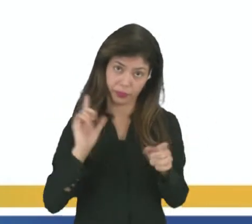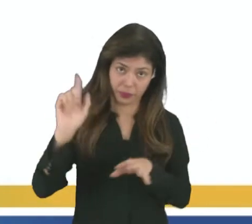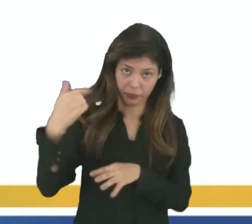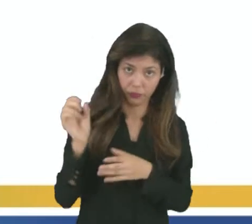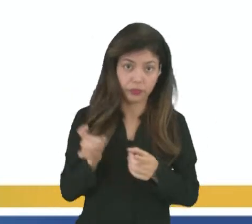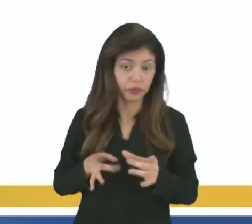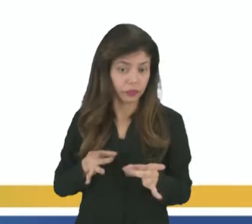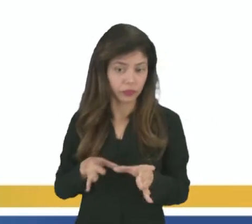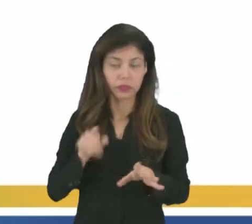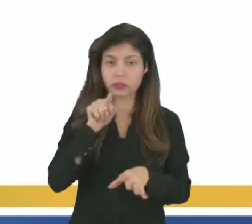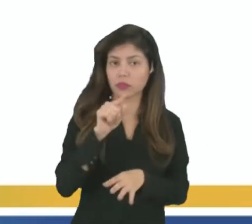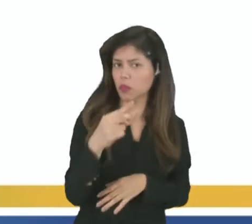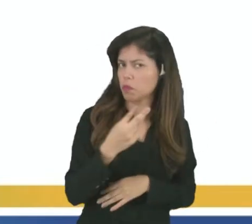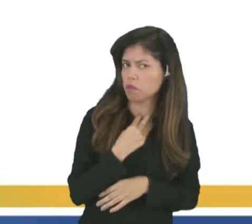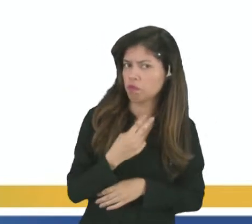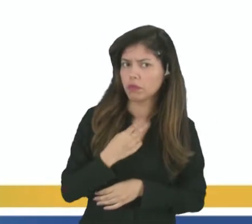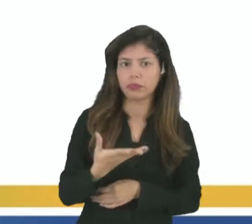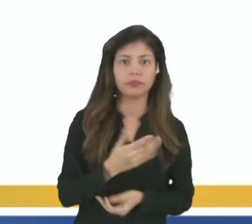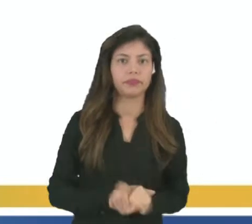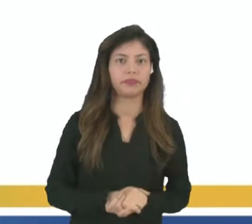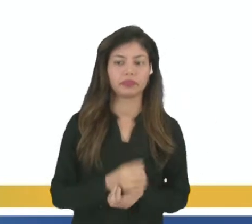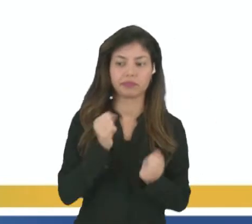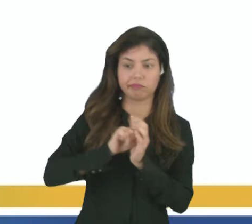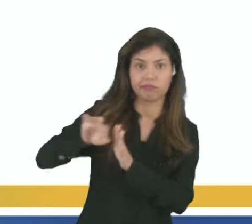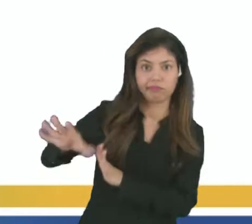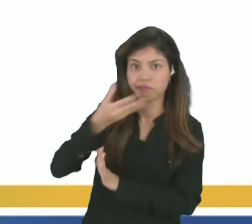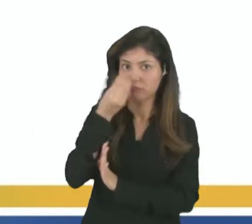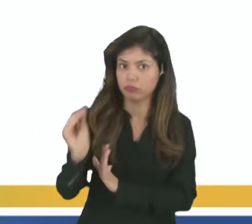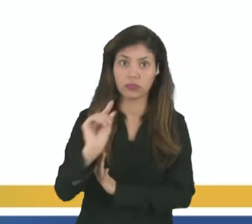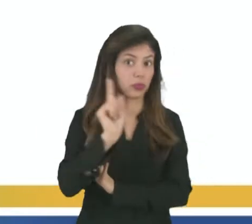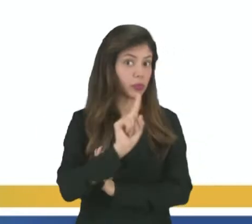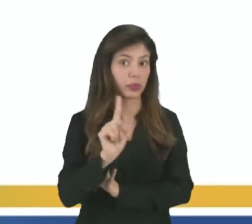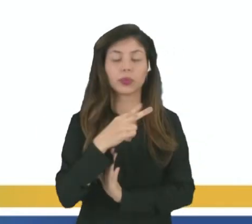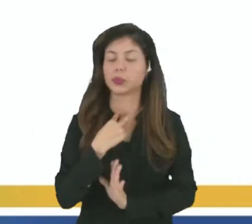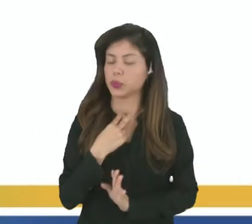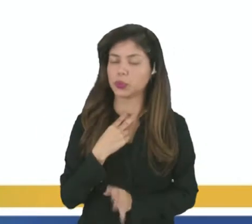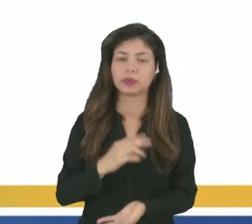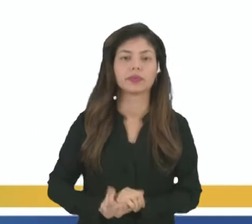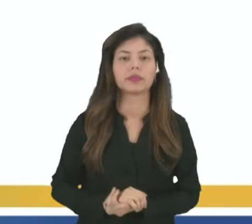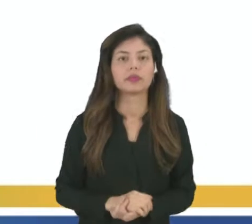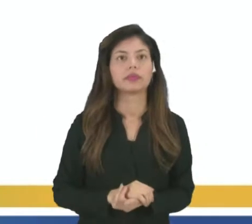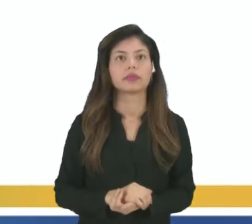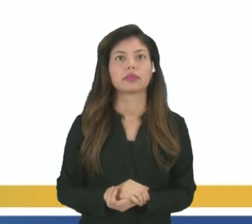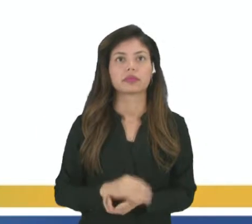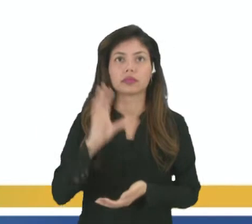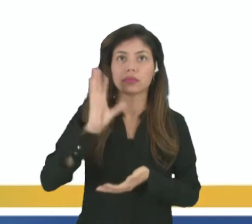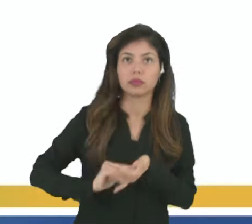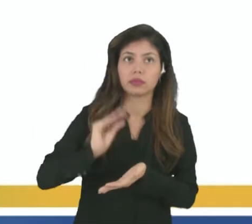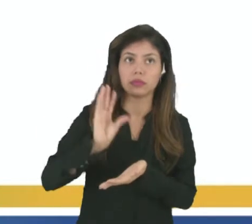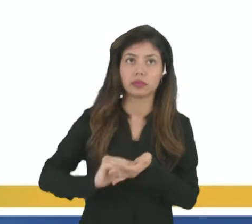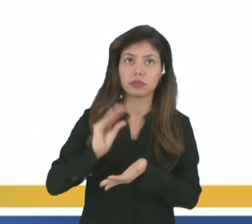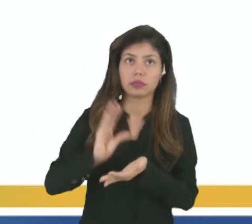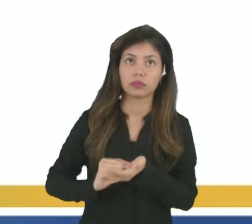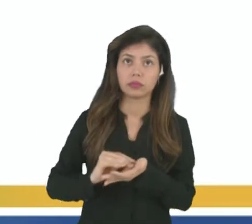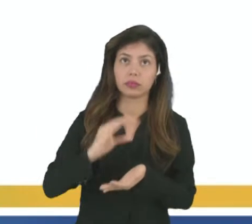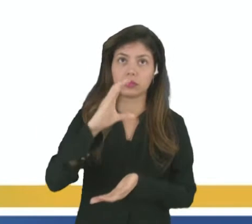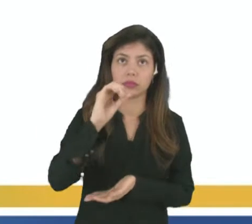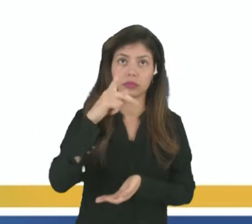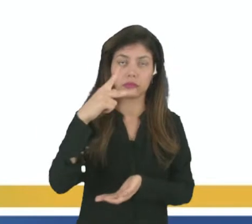algumas dicas que você não pode deixar de lado, que é o quê? A compilação das informações, ou